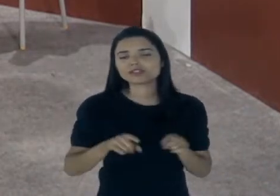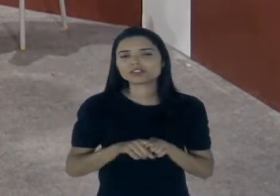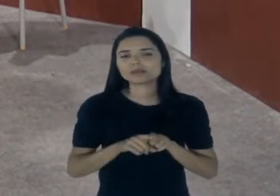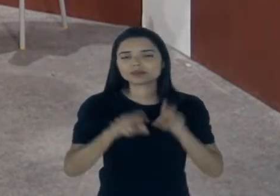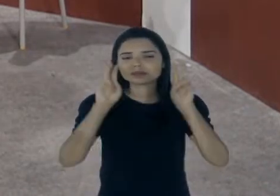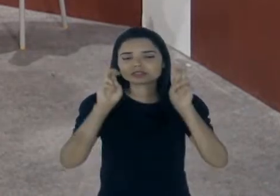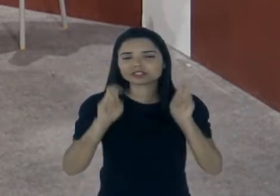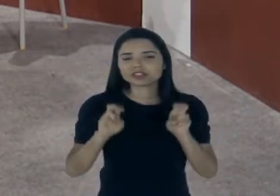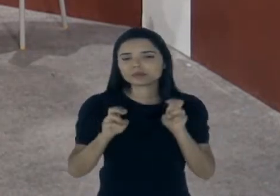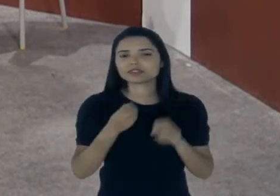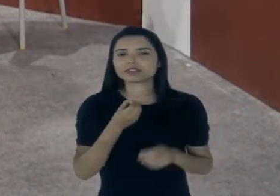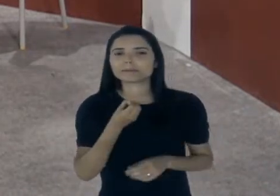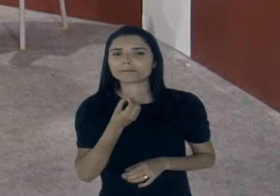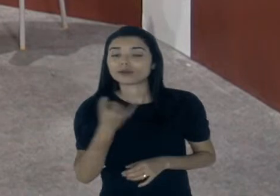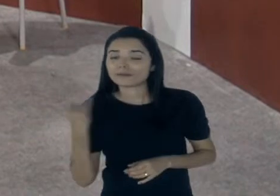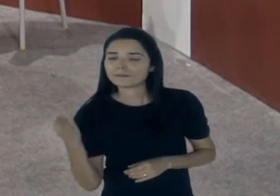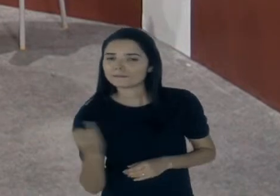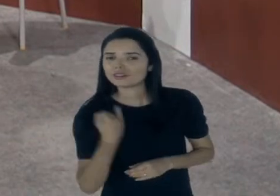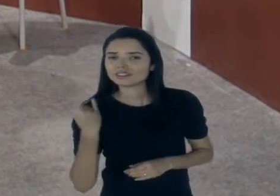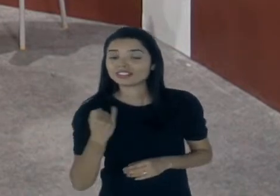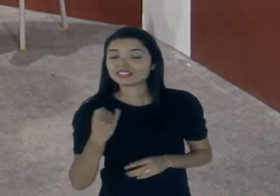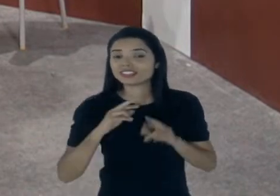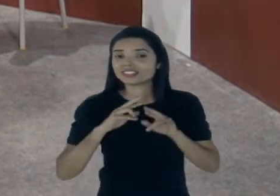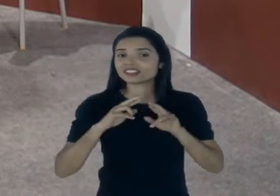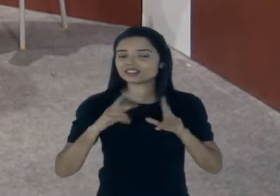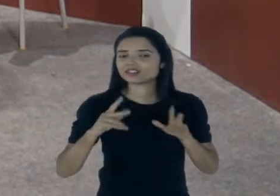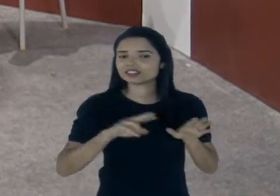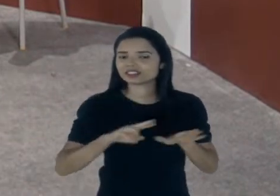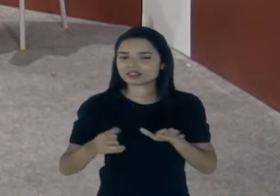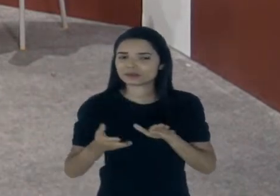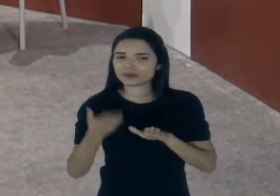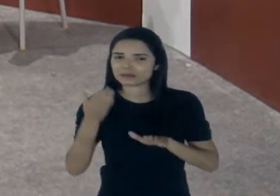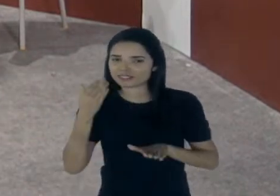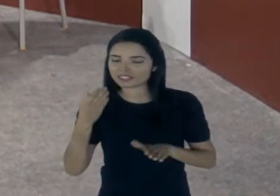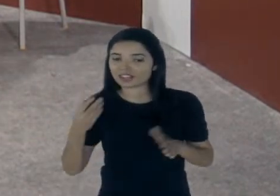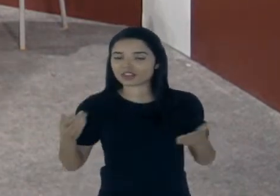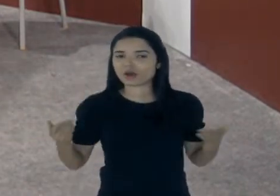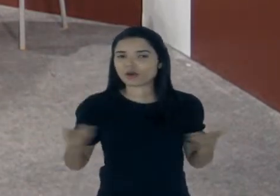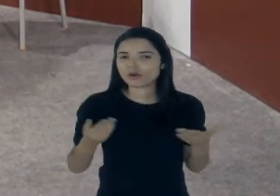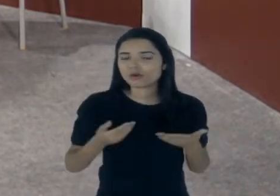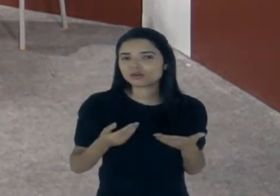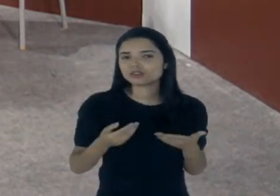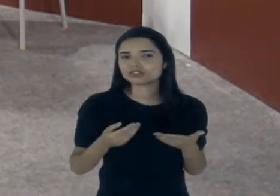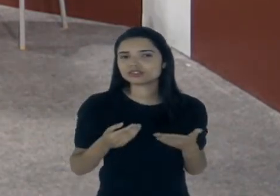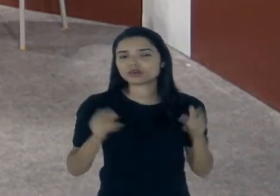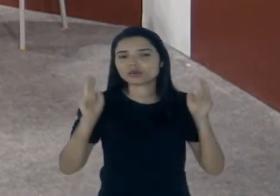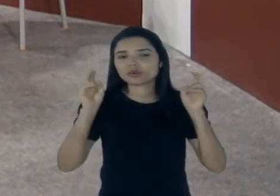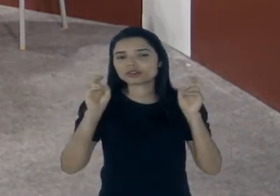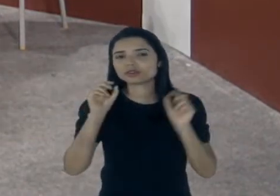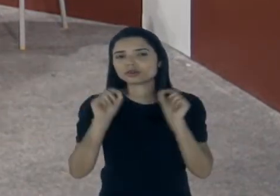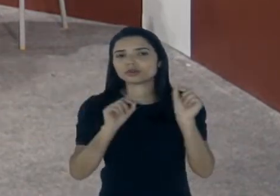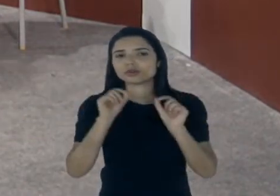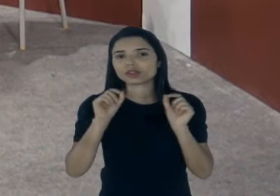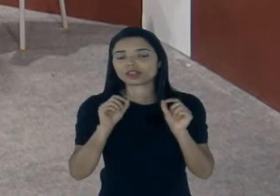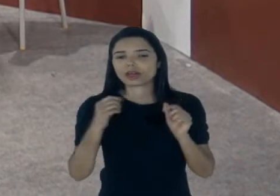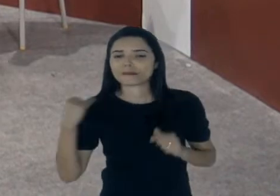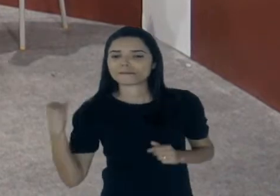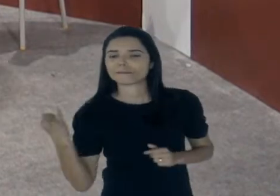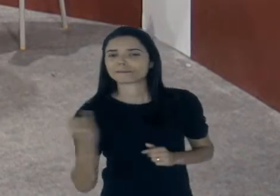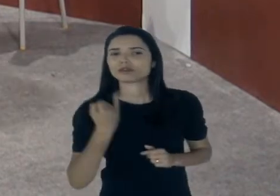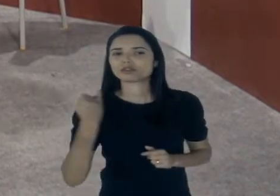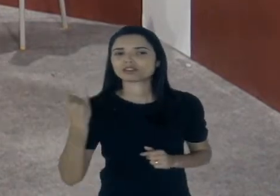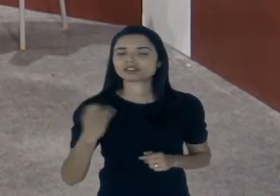daquela que a gente falou semana passada, que foi sobre a diabetes. Hoje a gente vai falar um pouco sobre a importância dos exercícios